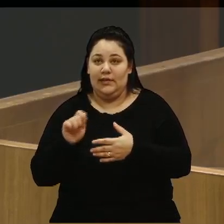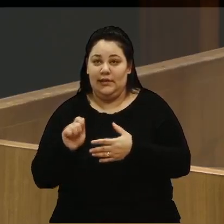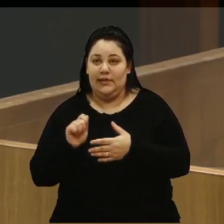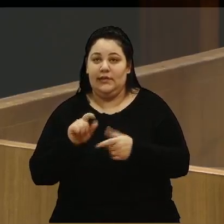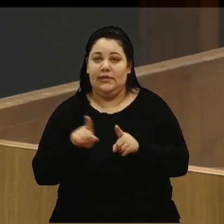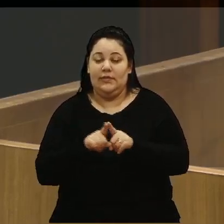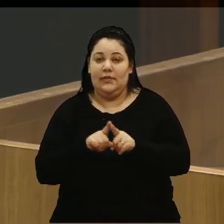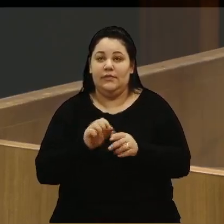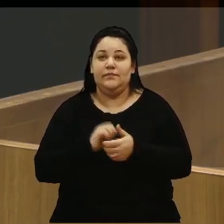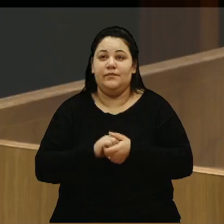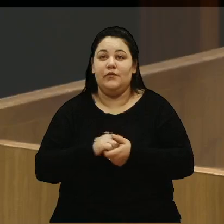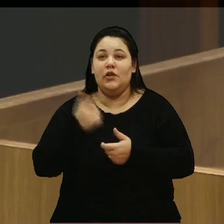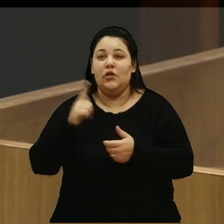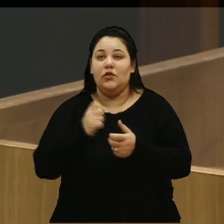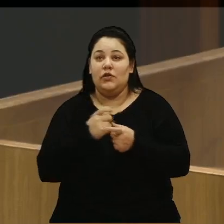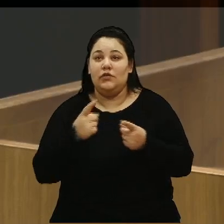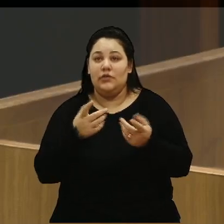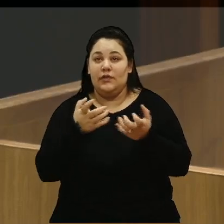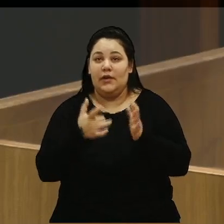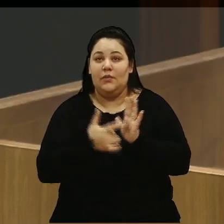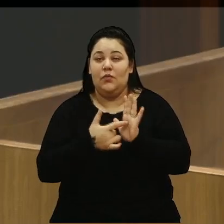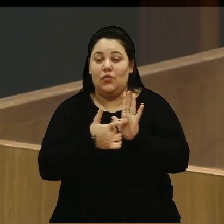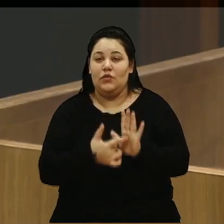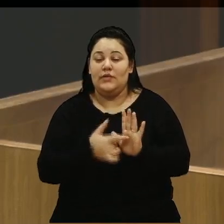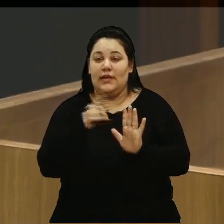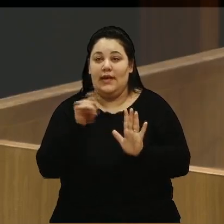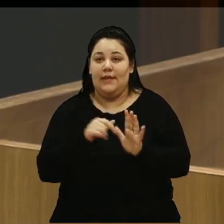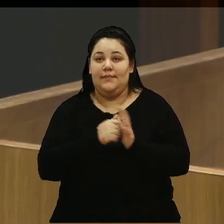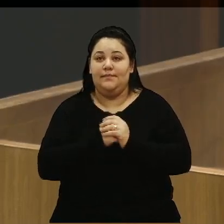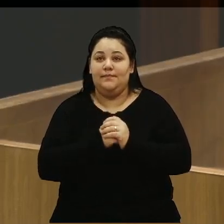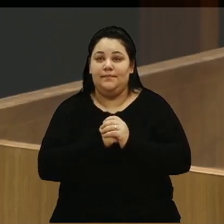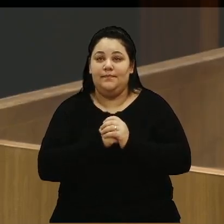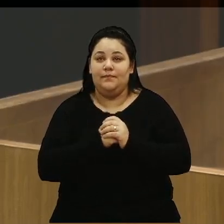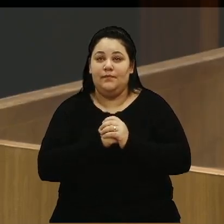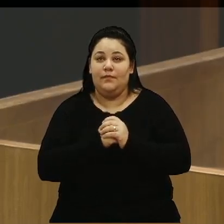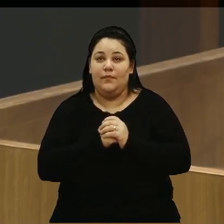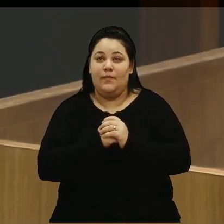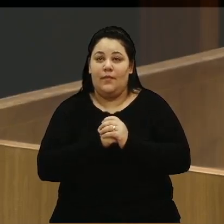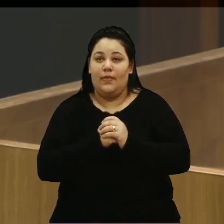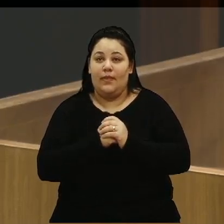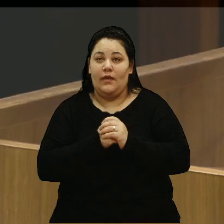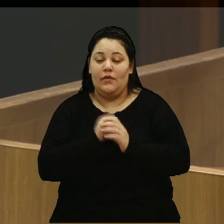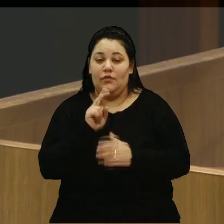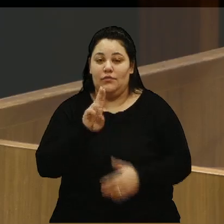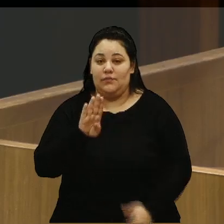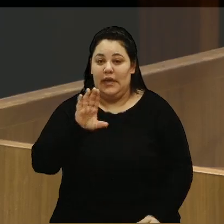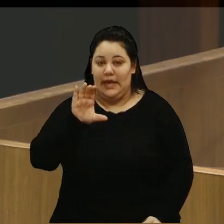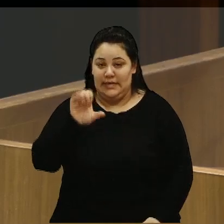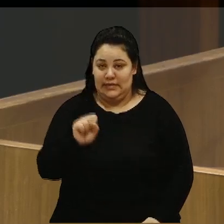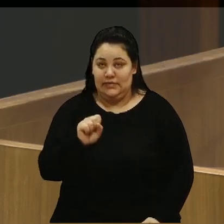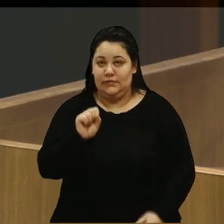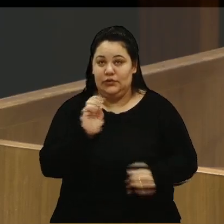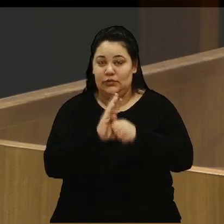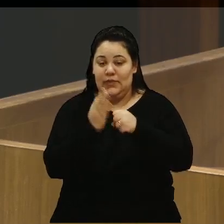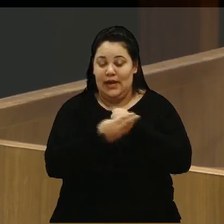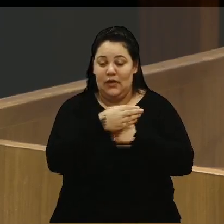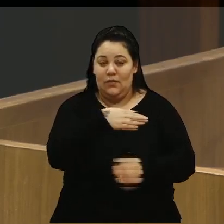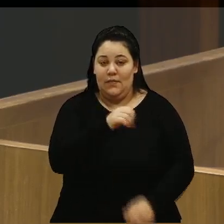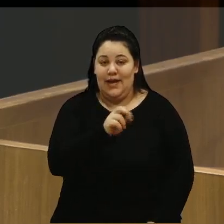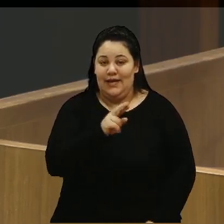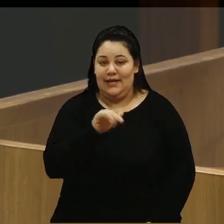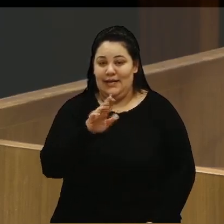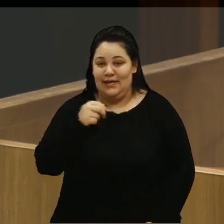outra situação que eu quero trazer é a questão da UBS do Mariane, né, que foi entregue para